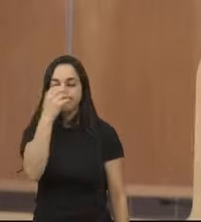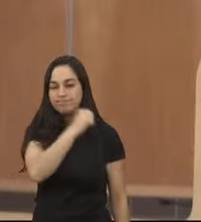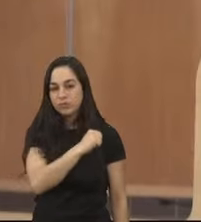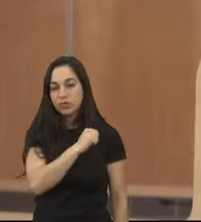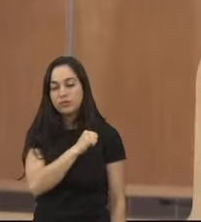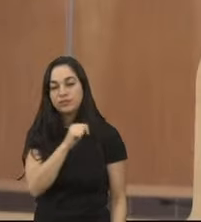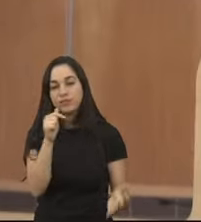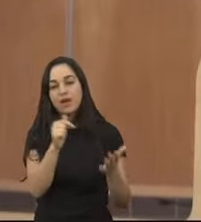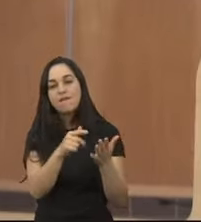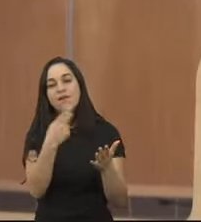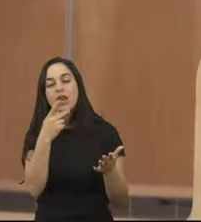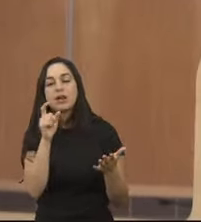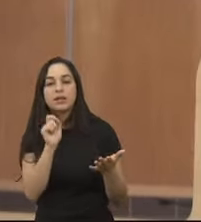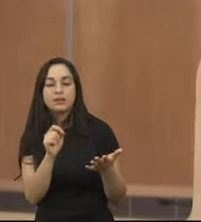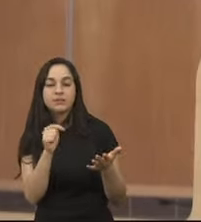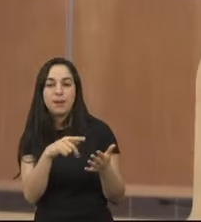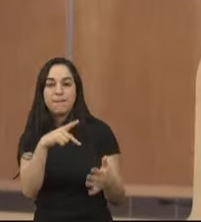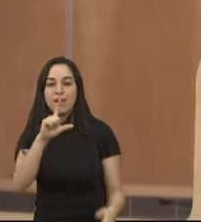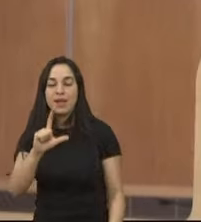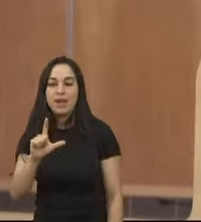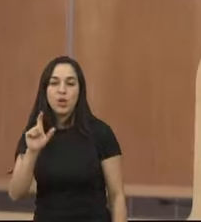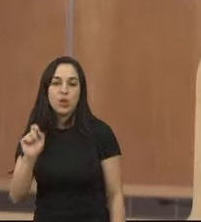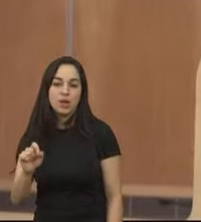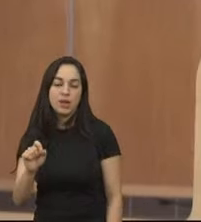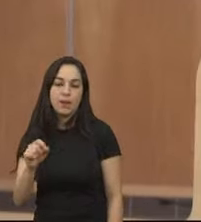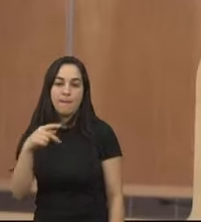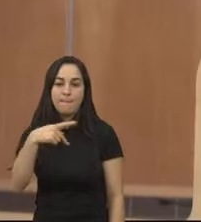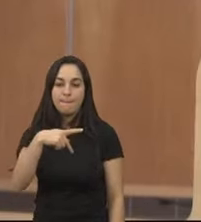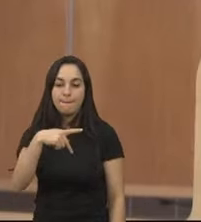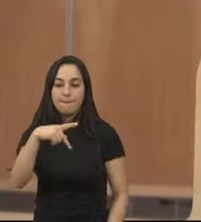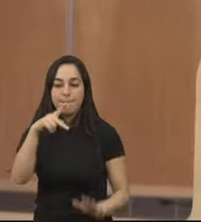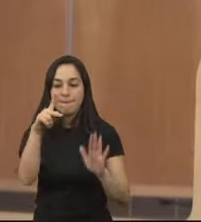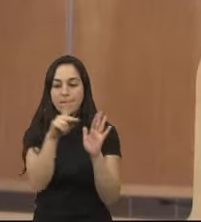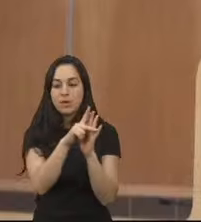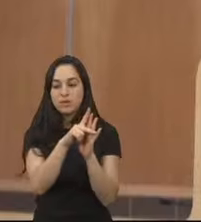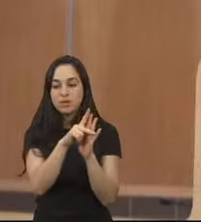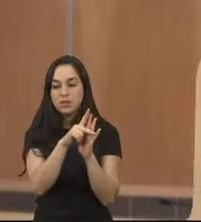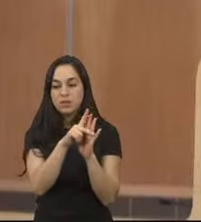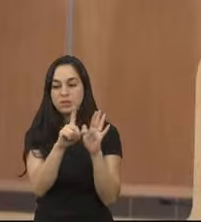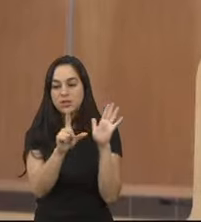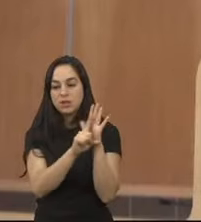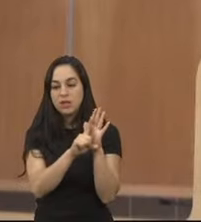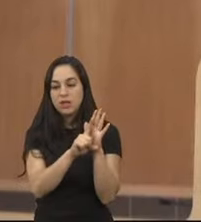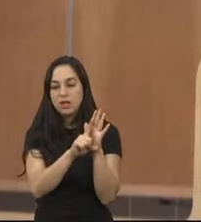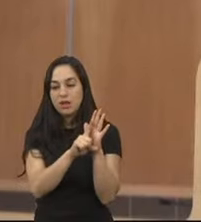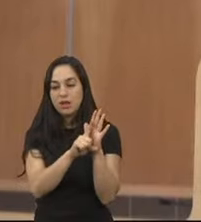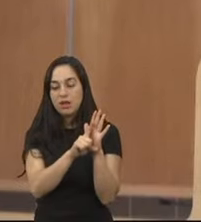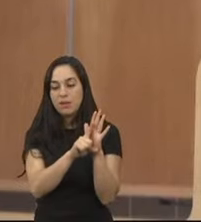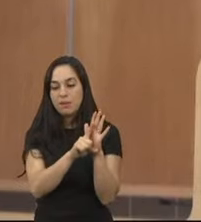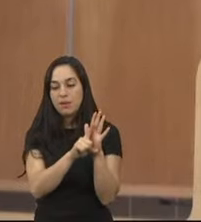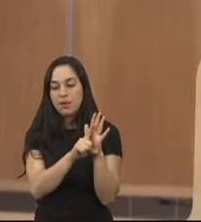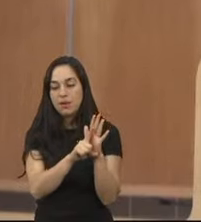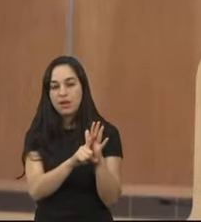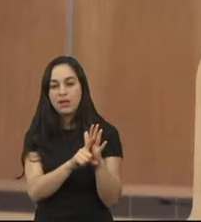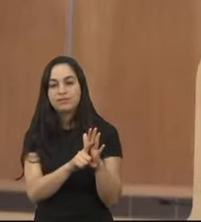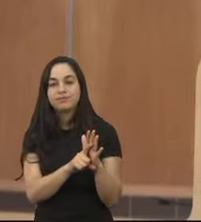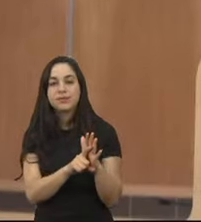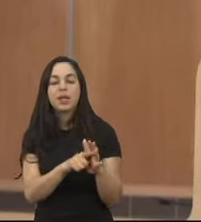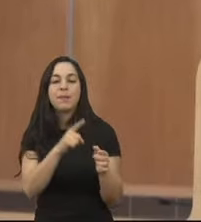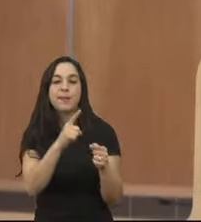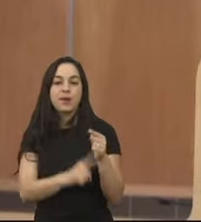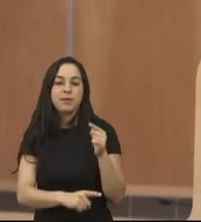que fala aqui esse PL aqui, ó? Ele é um projeto que é para extinção de veículos de tração